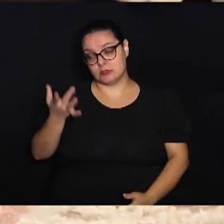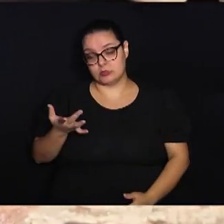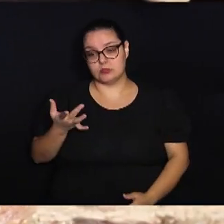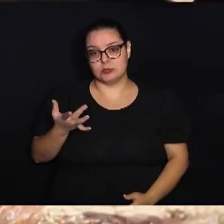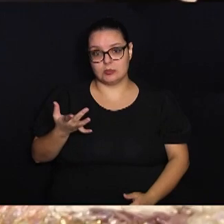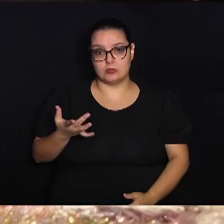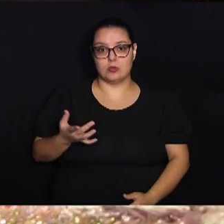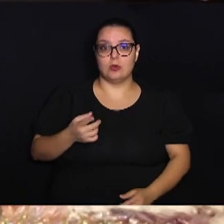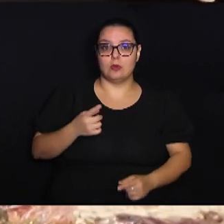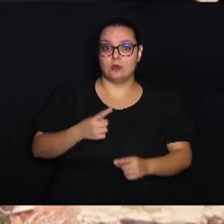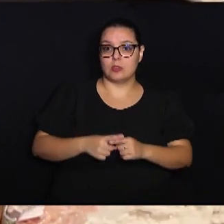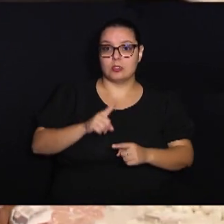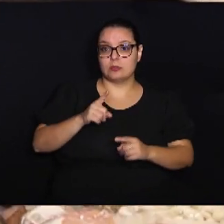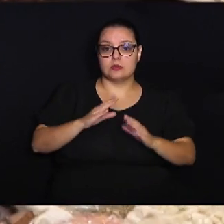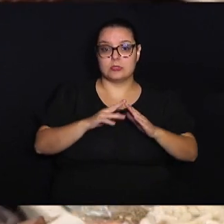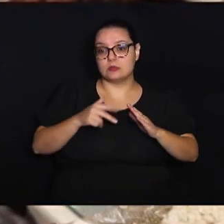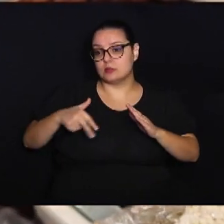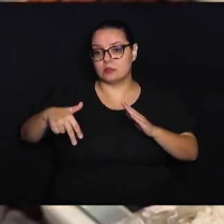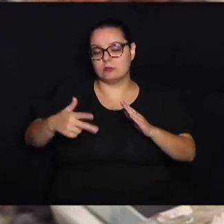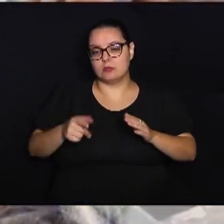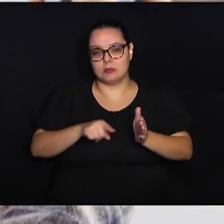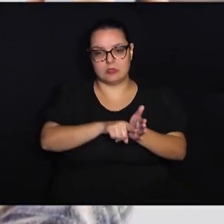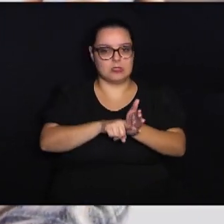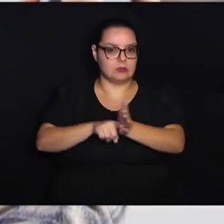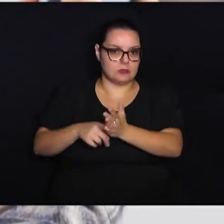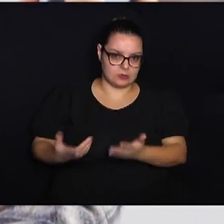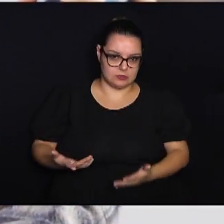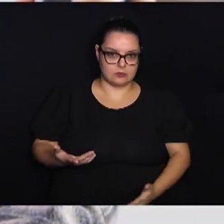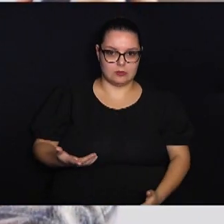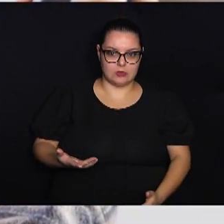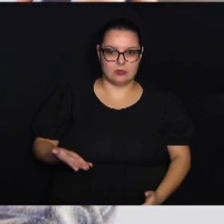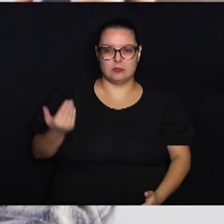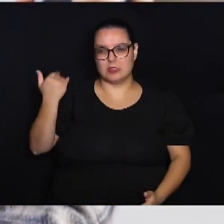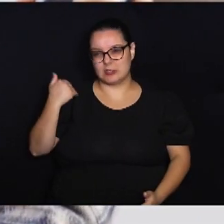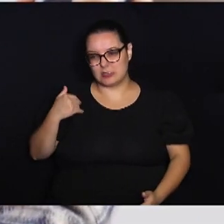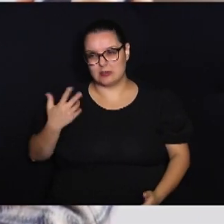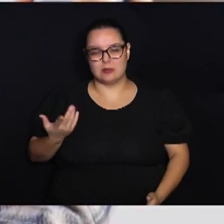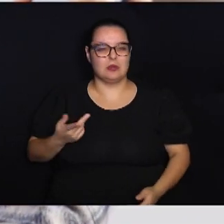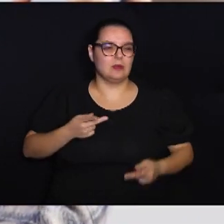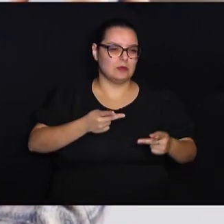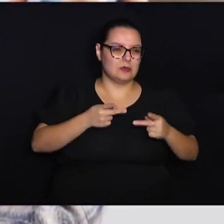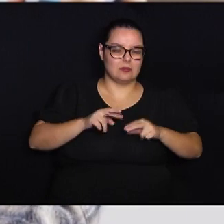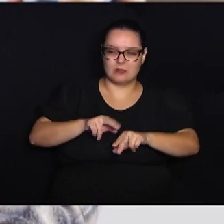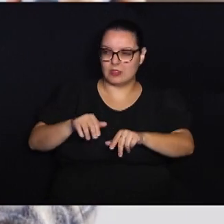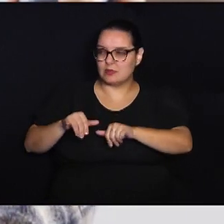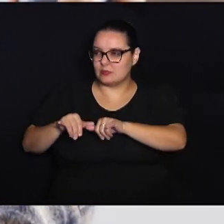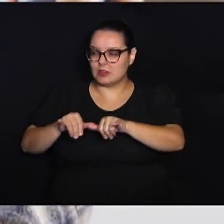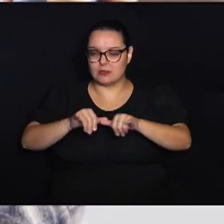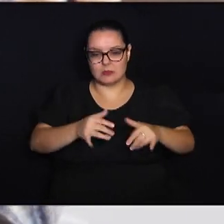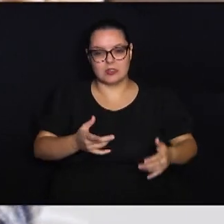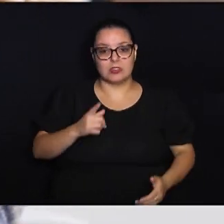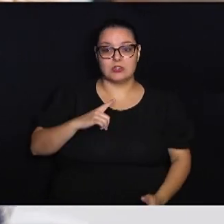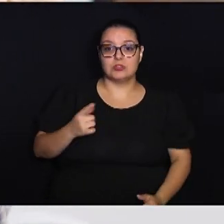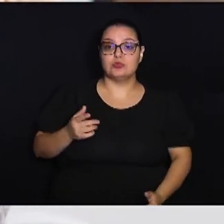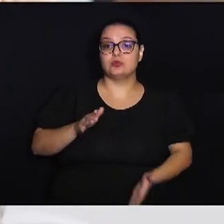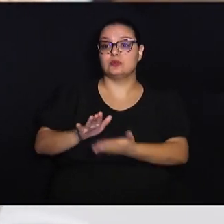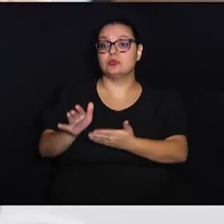Faculdade PUC Campinas, Isaías de Carvalho Borges, que vai passar dicas de como economizar nessa situação com o dólar em